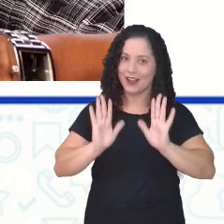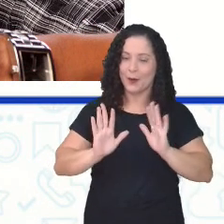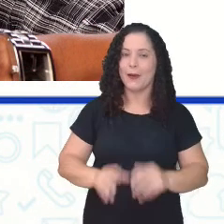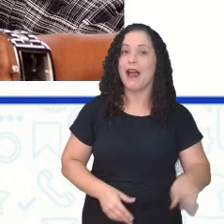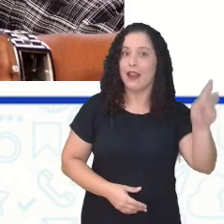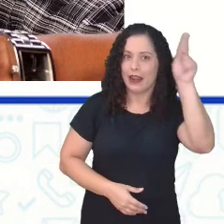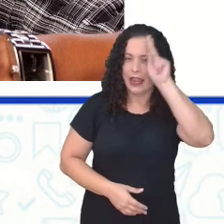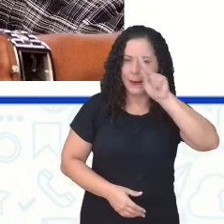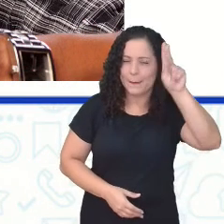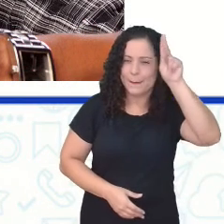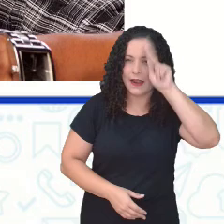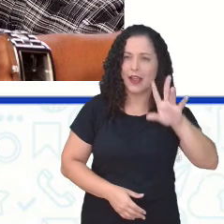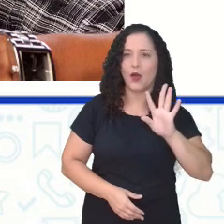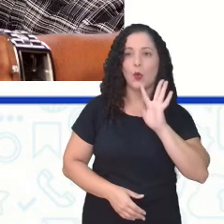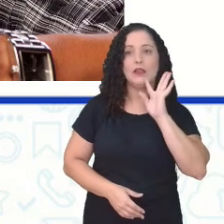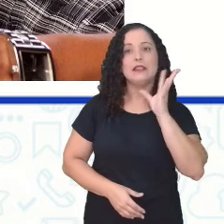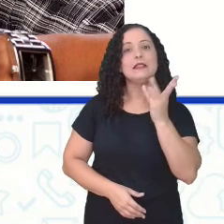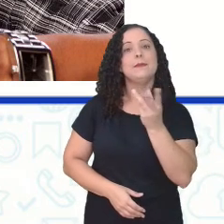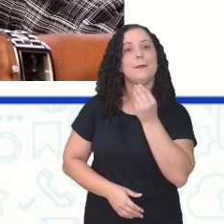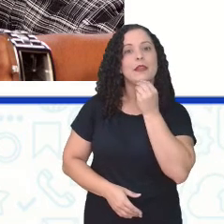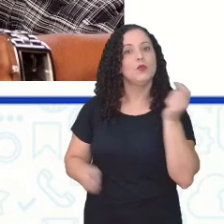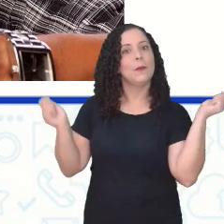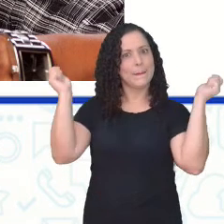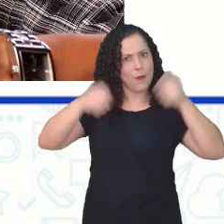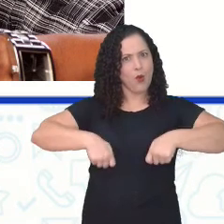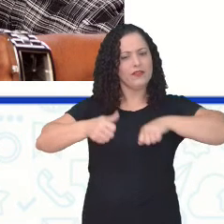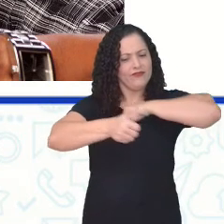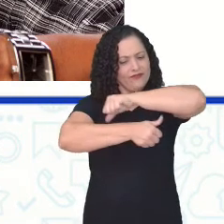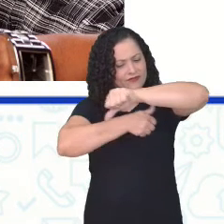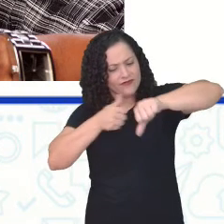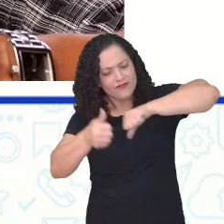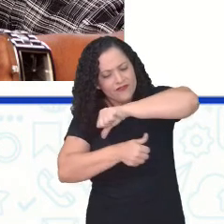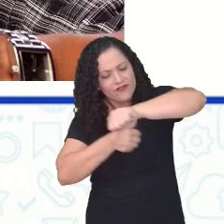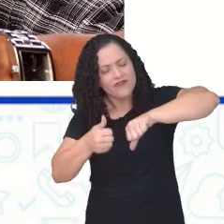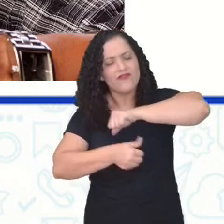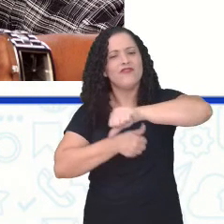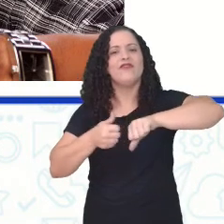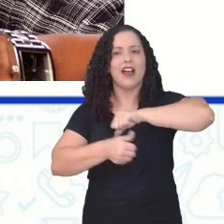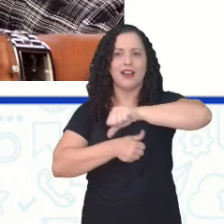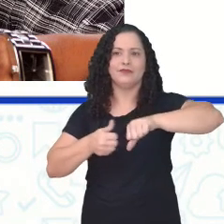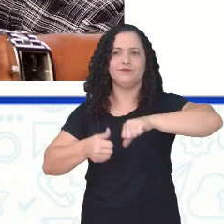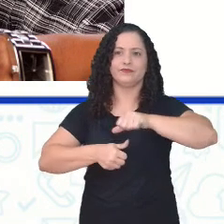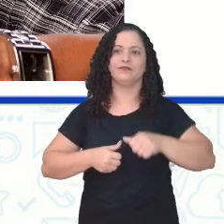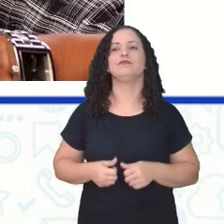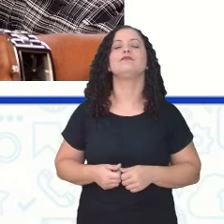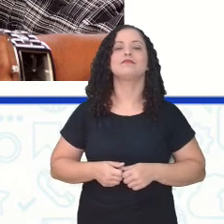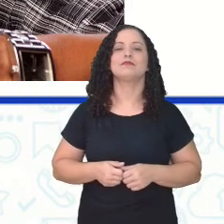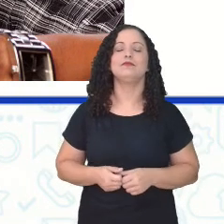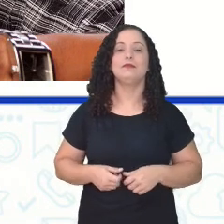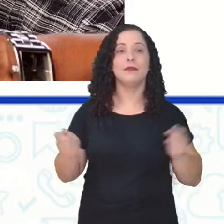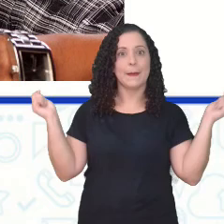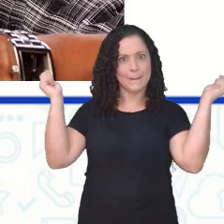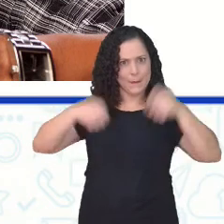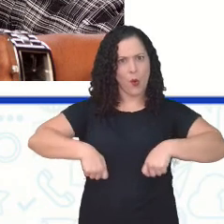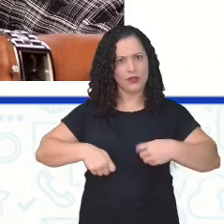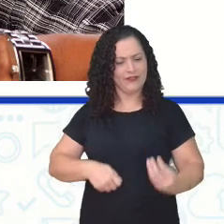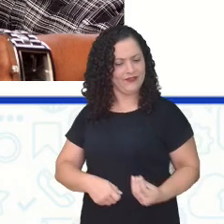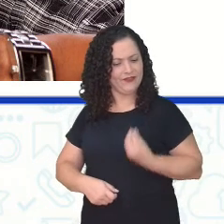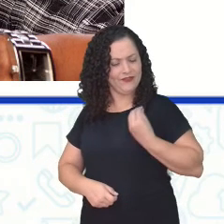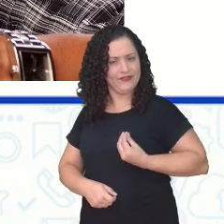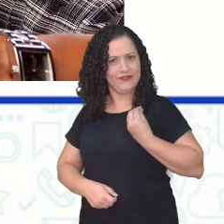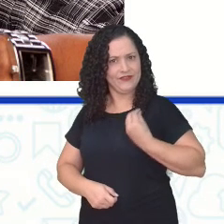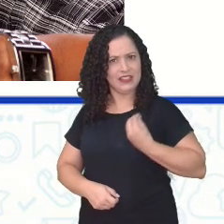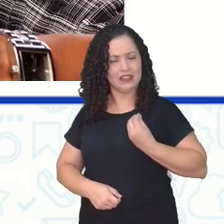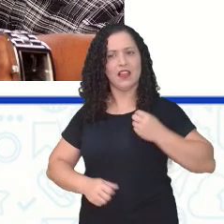Lembre-se, conhecimento é poder. E poder, que falta um R aí, é poder e pode